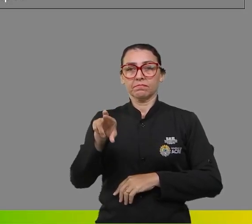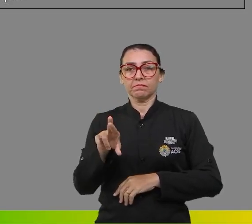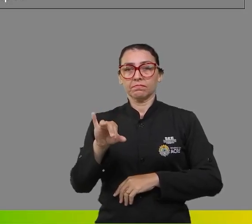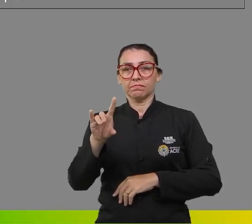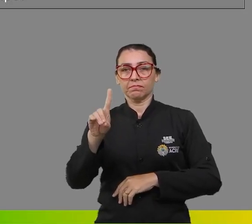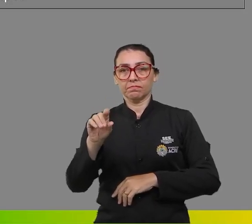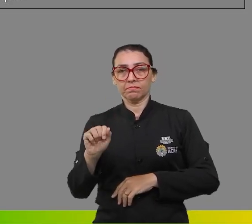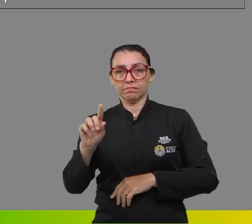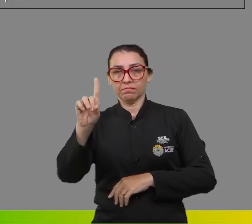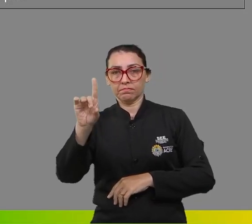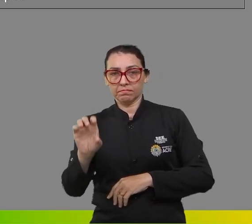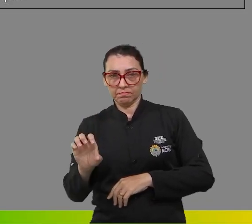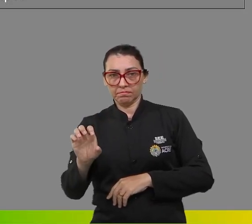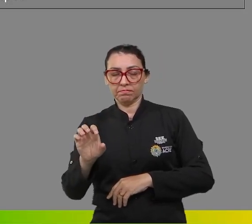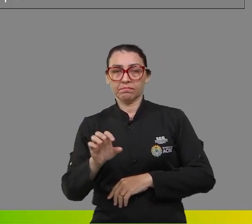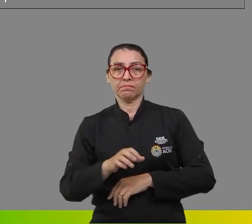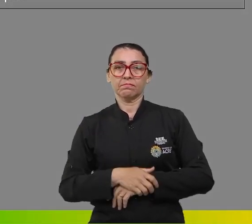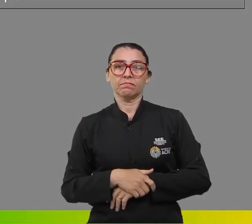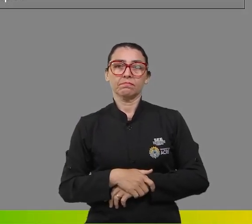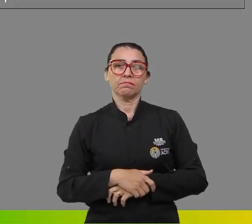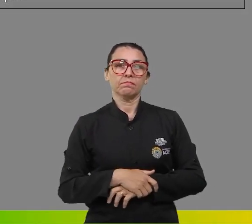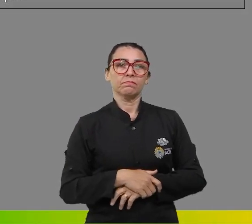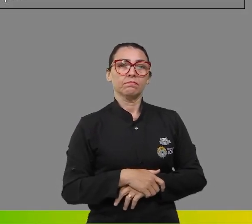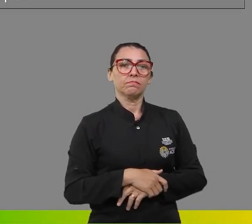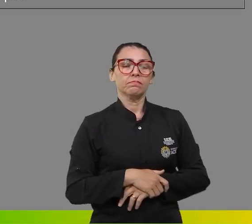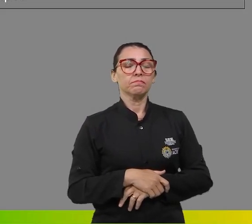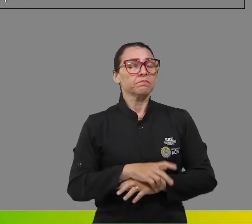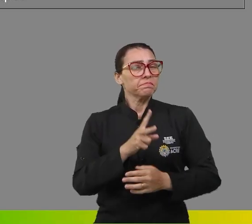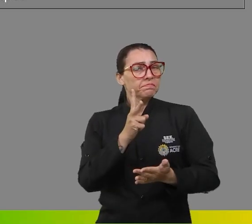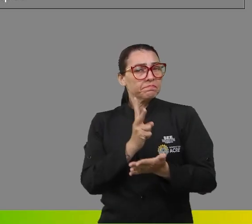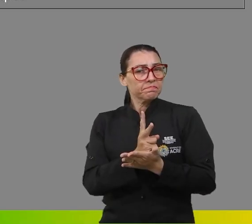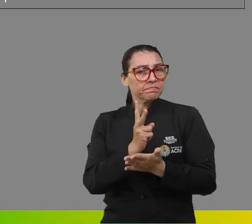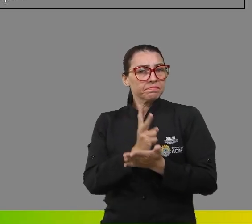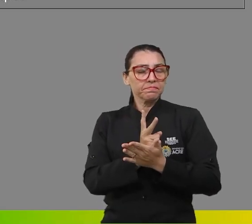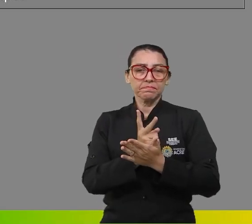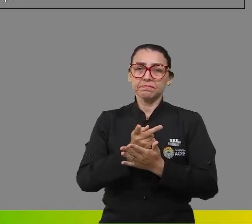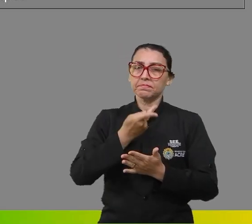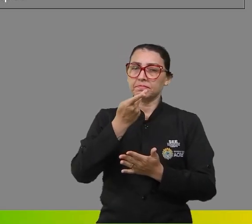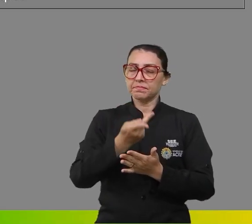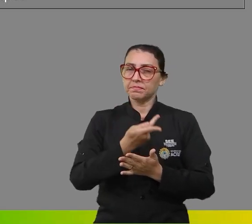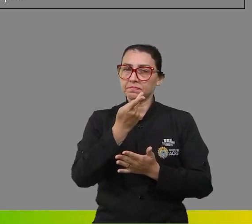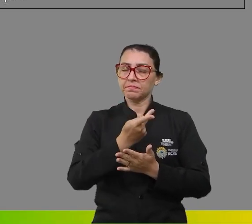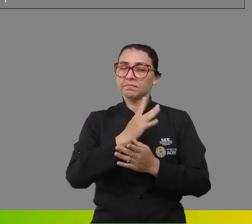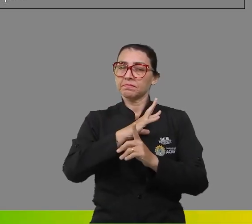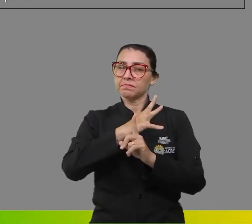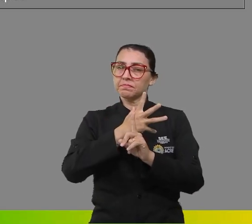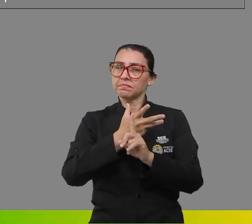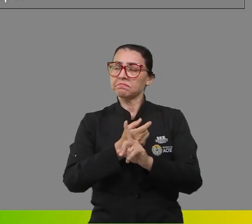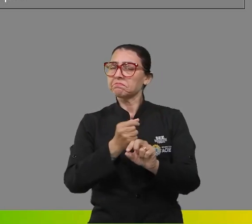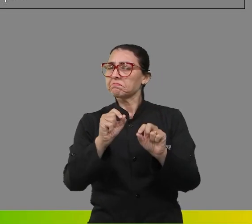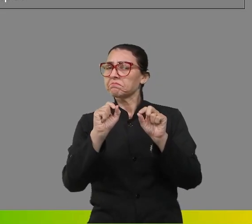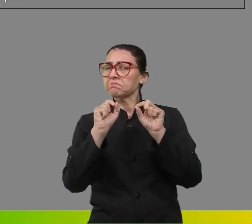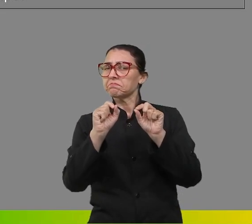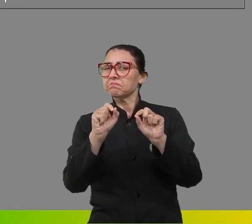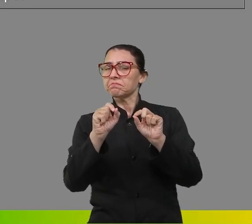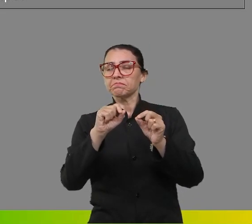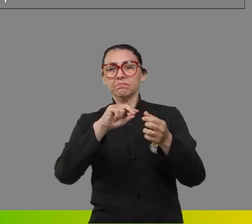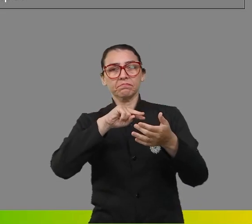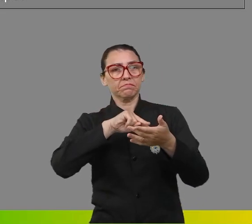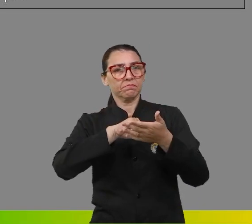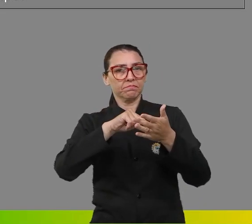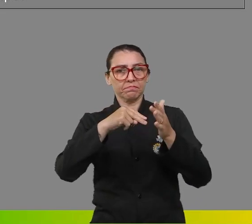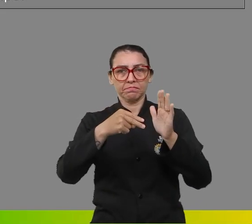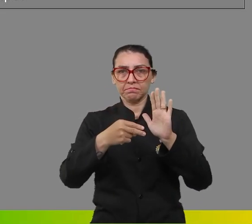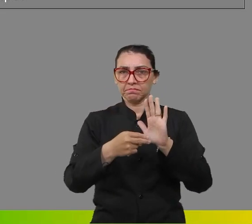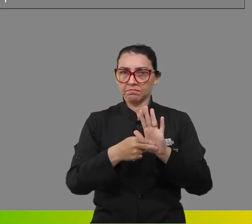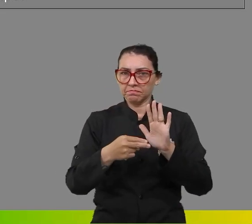da intervenção urbana é a efemeridade, que a gente sempre está falando aqui da arte. O que é essa efemeridade?